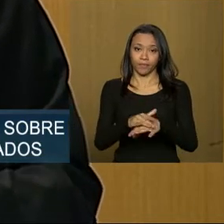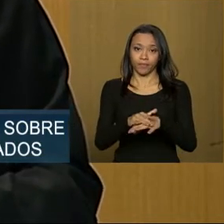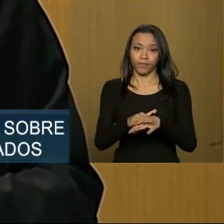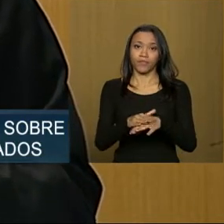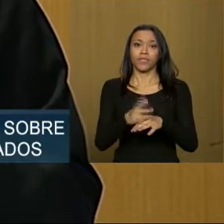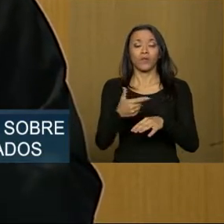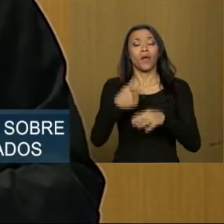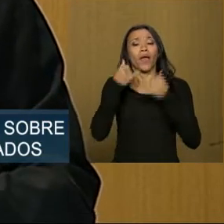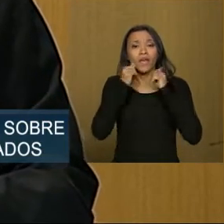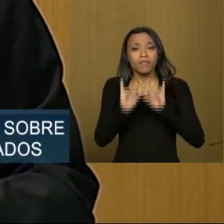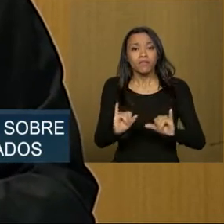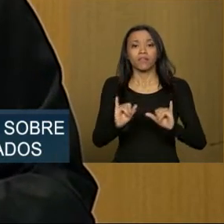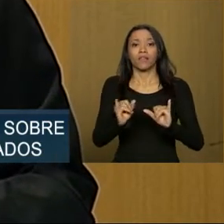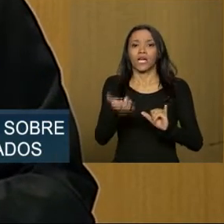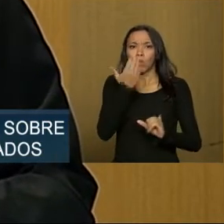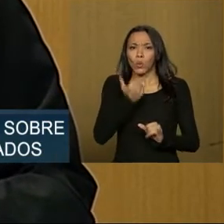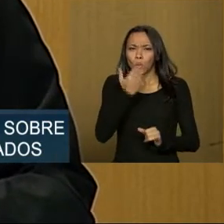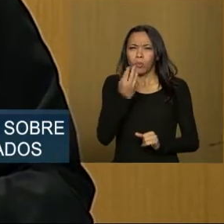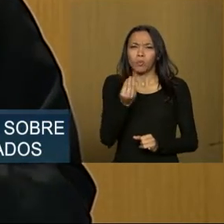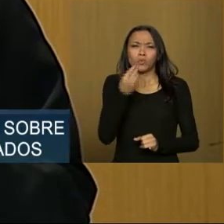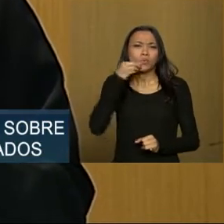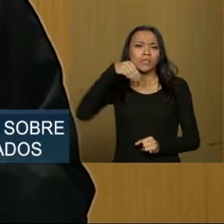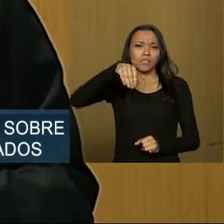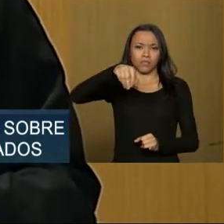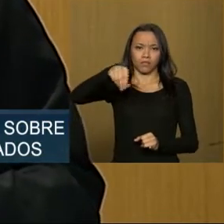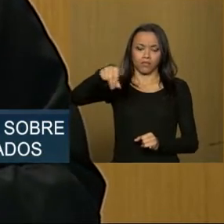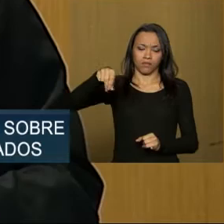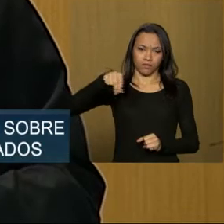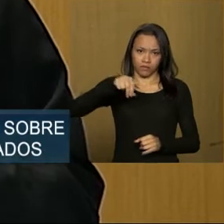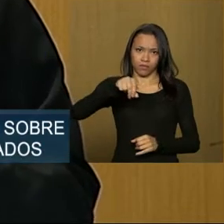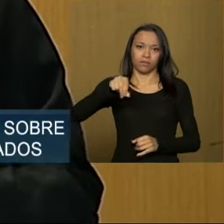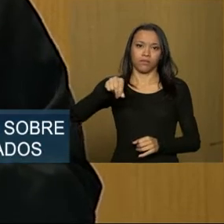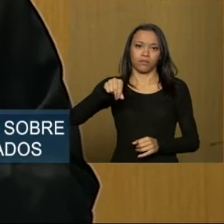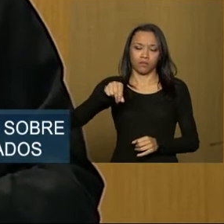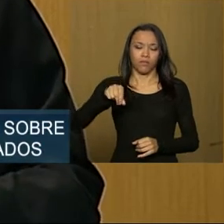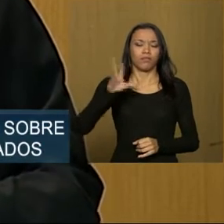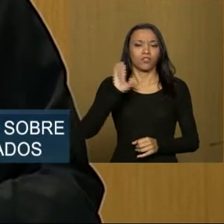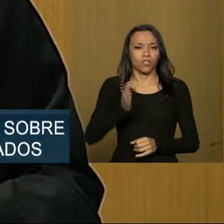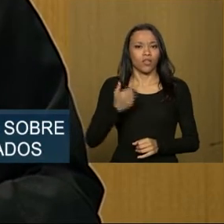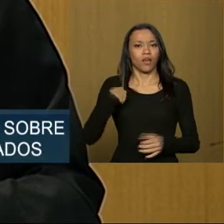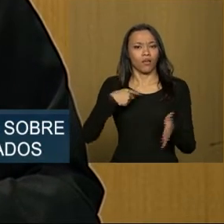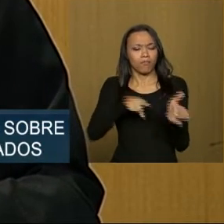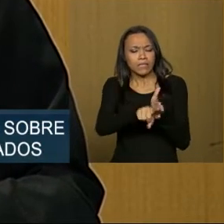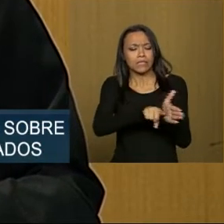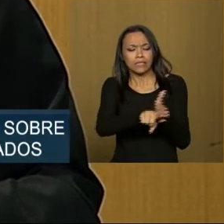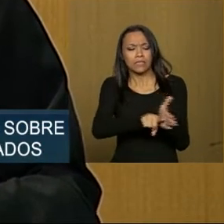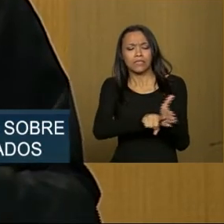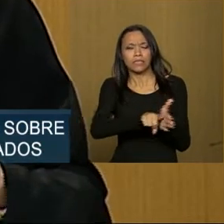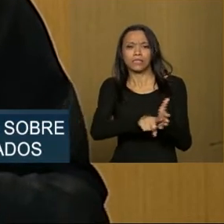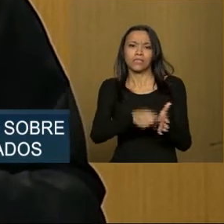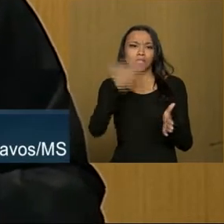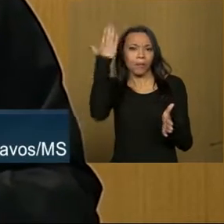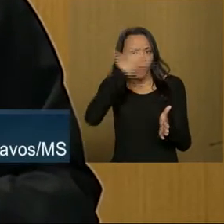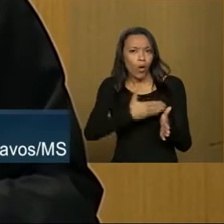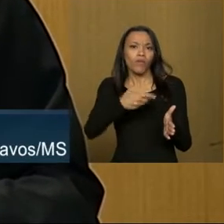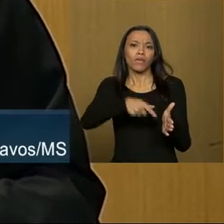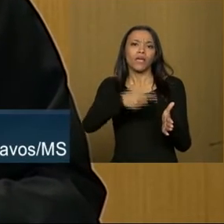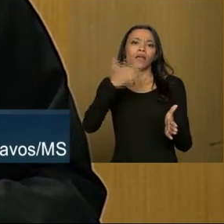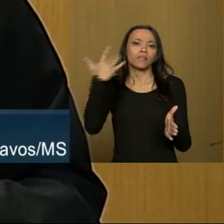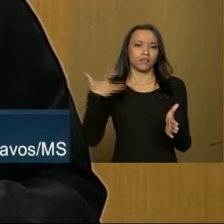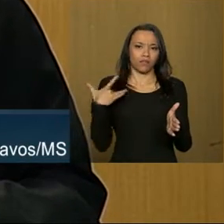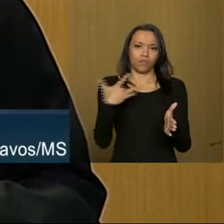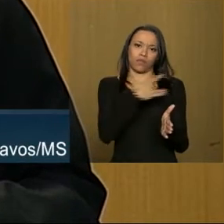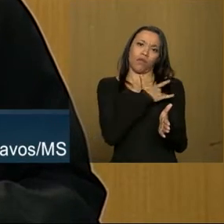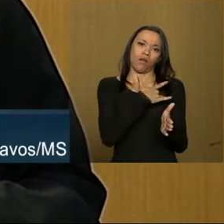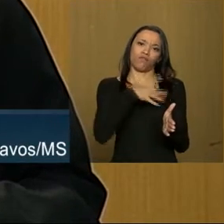menos sódio, eles são inequívocos, né, e diversos estudos trazem essas evidências, né? Então, por isso, a